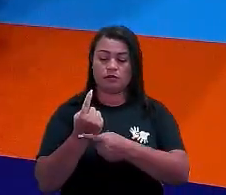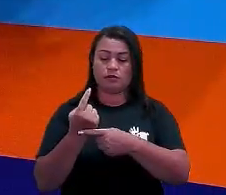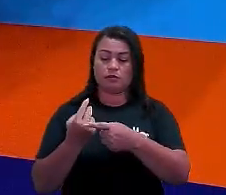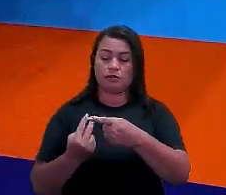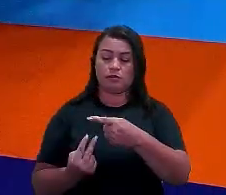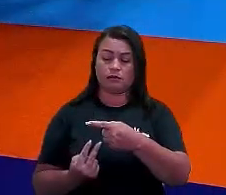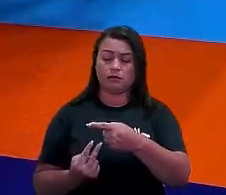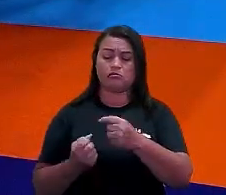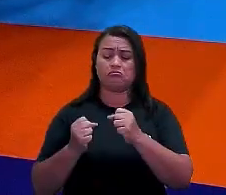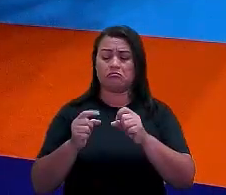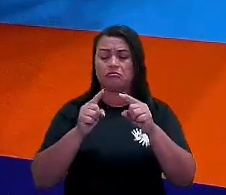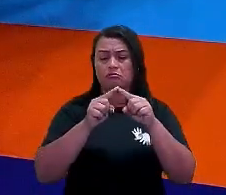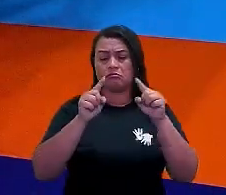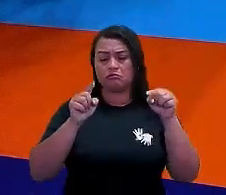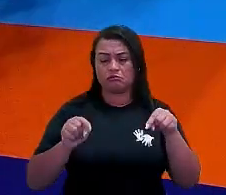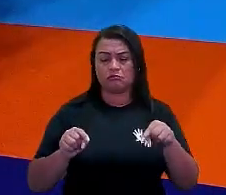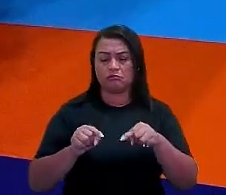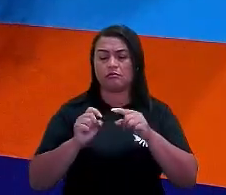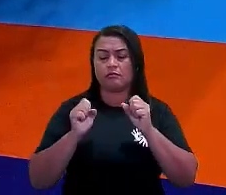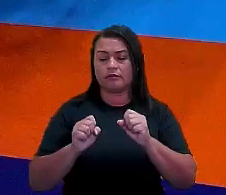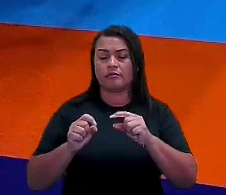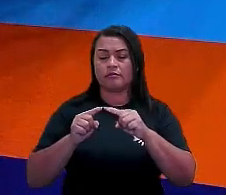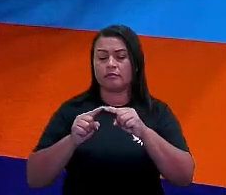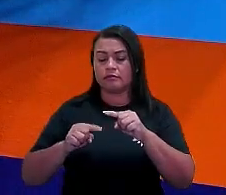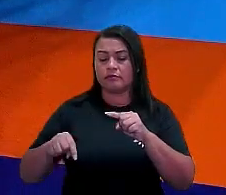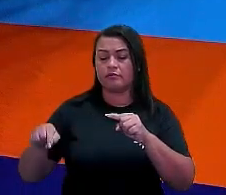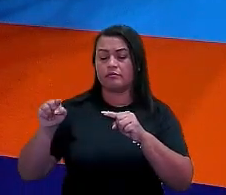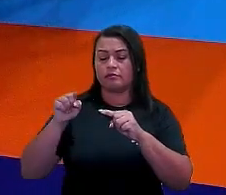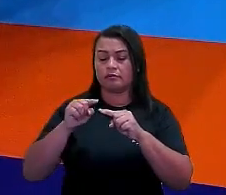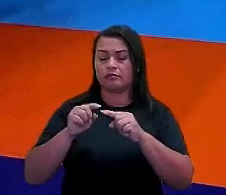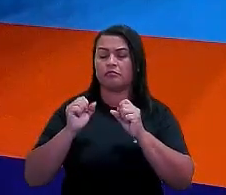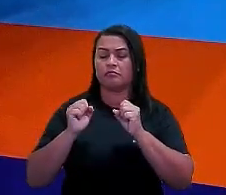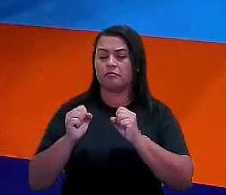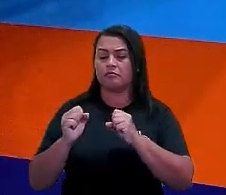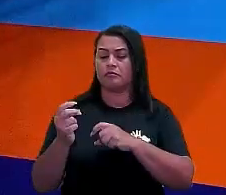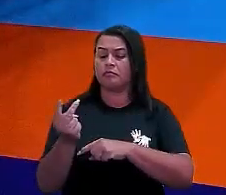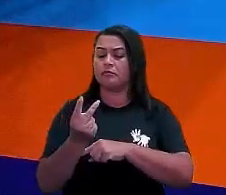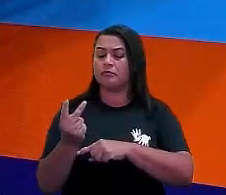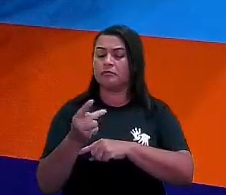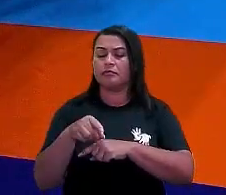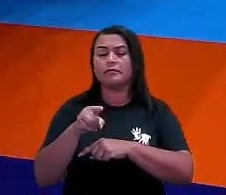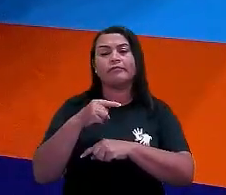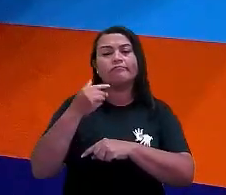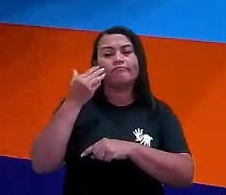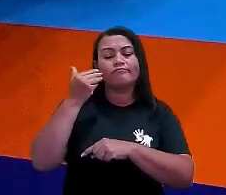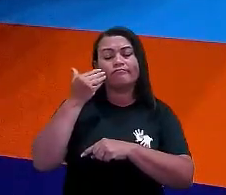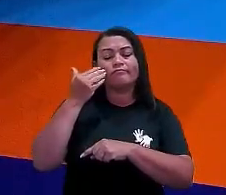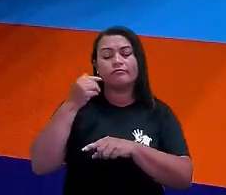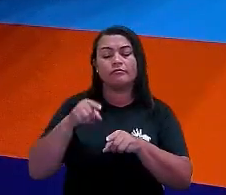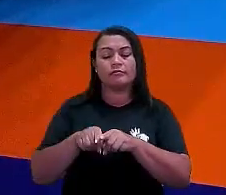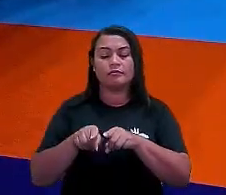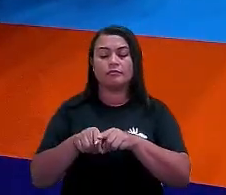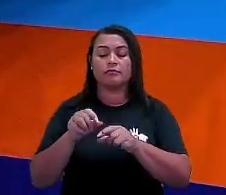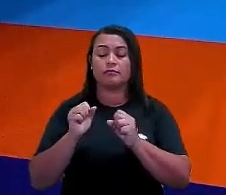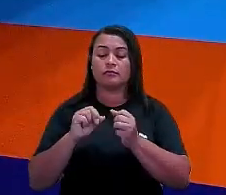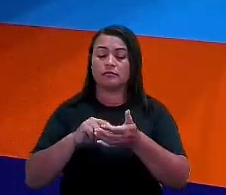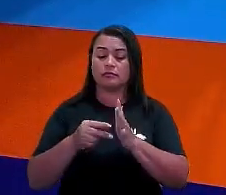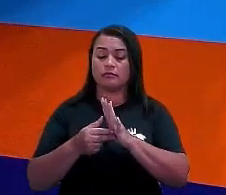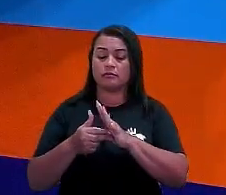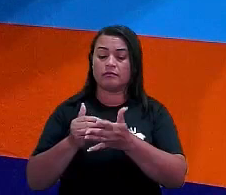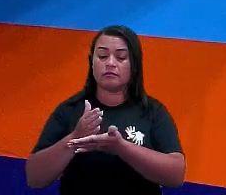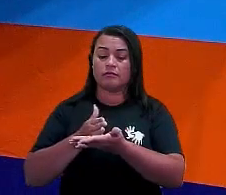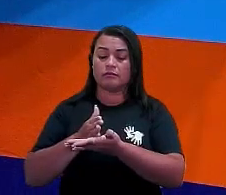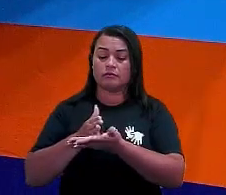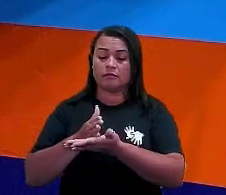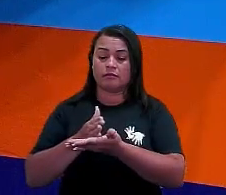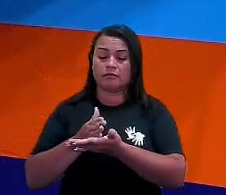fazer com retângulo, posso fazer com círculo, tá? As 2 formas para você ver. Então, aqui também significa metade e